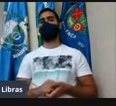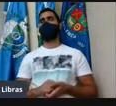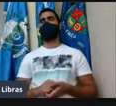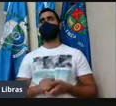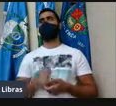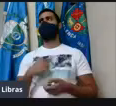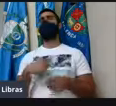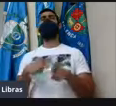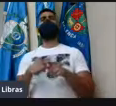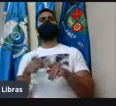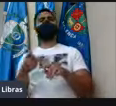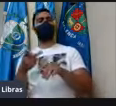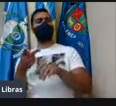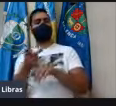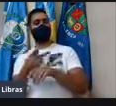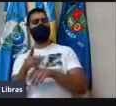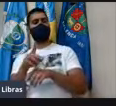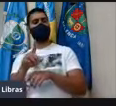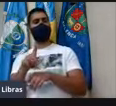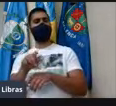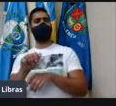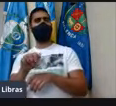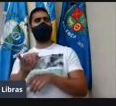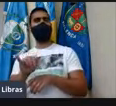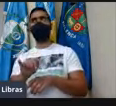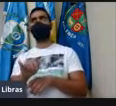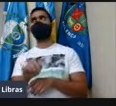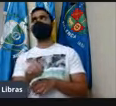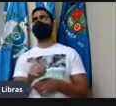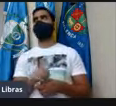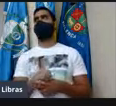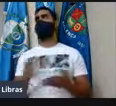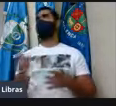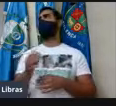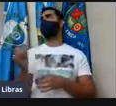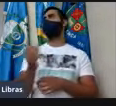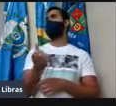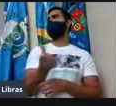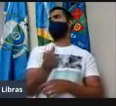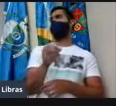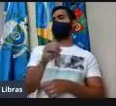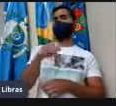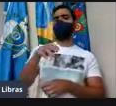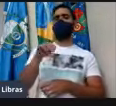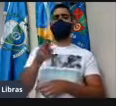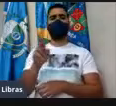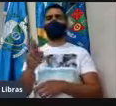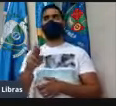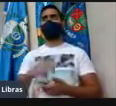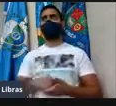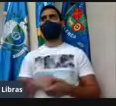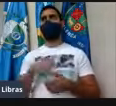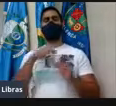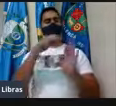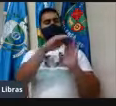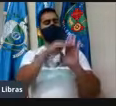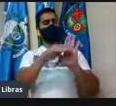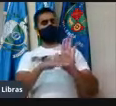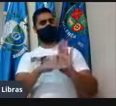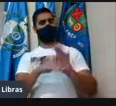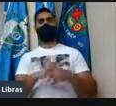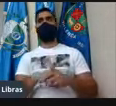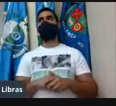pesquisei no DAIR, né, que é o demonstrativo de aplicações de investimentos. Hoje o Instituto tem 60 milhões, você mandou aqui na planilha, eu vi.